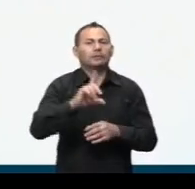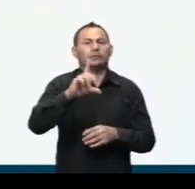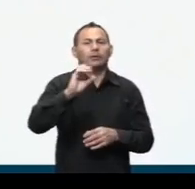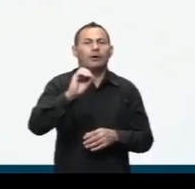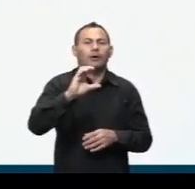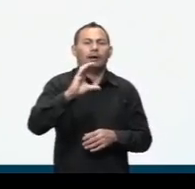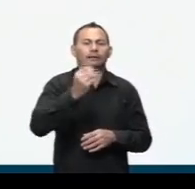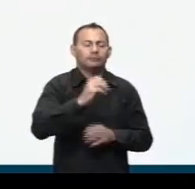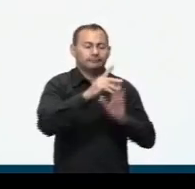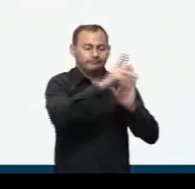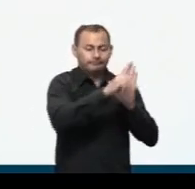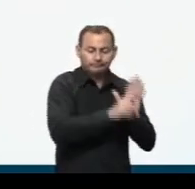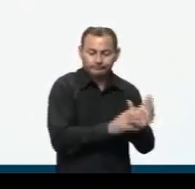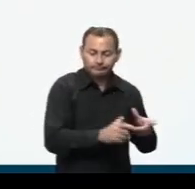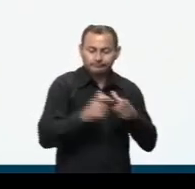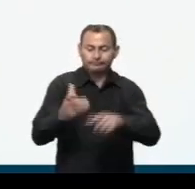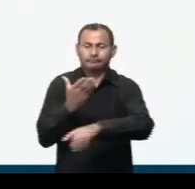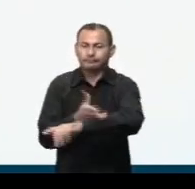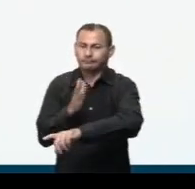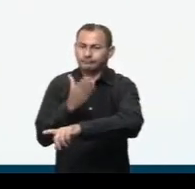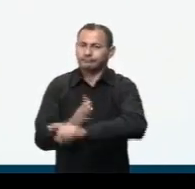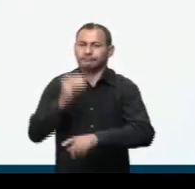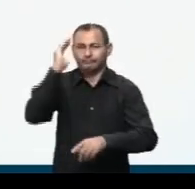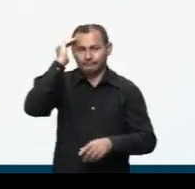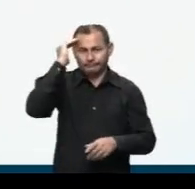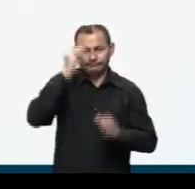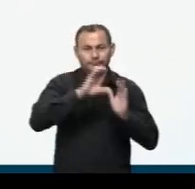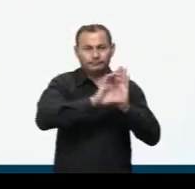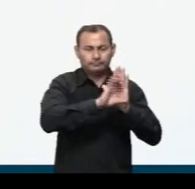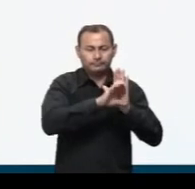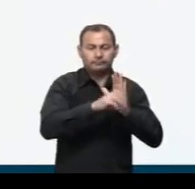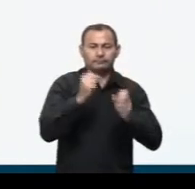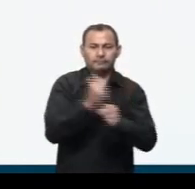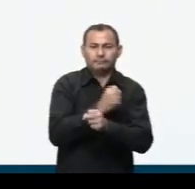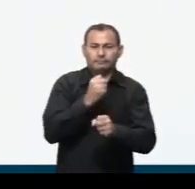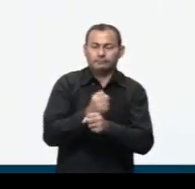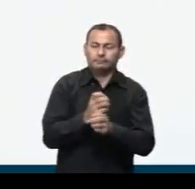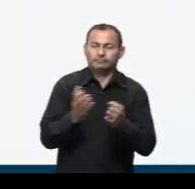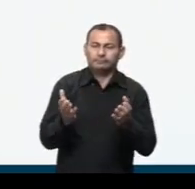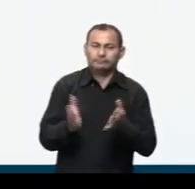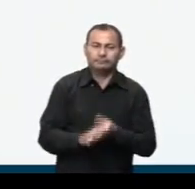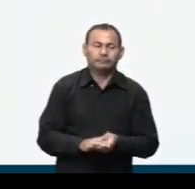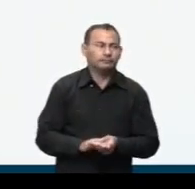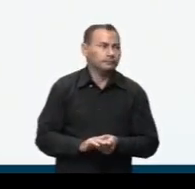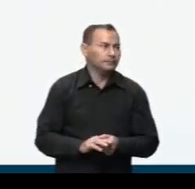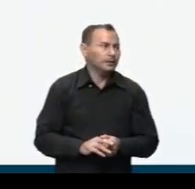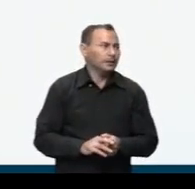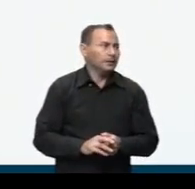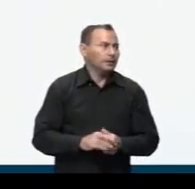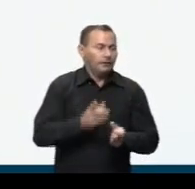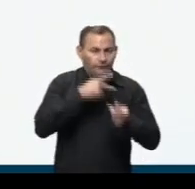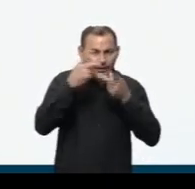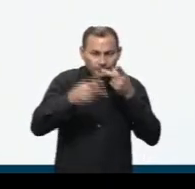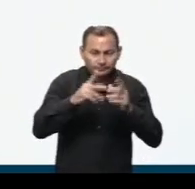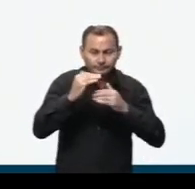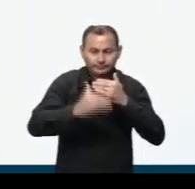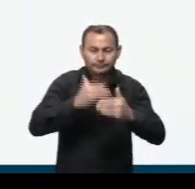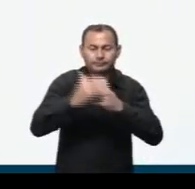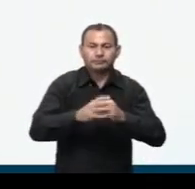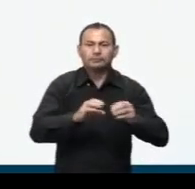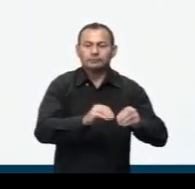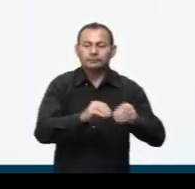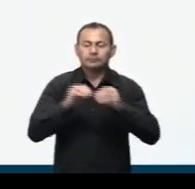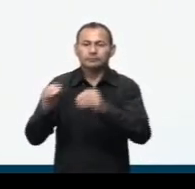gente tem que entender alguns conceitos, alguns itens da construção. Bom, acabamos de falar, né, que é o processo